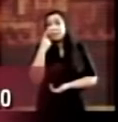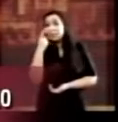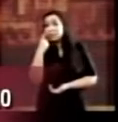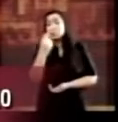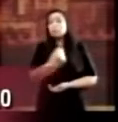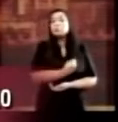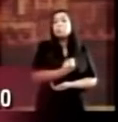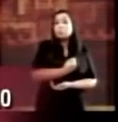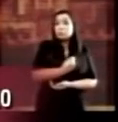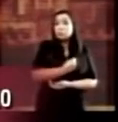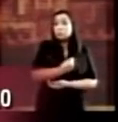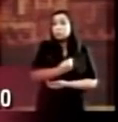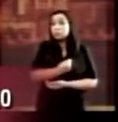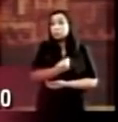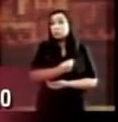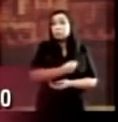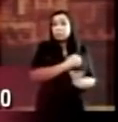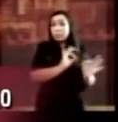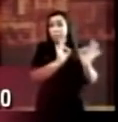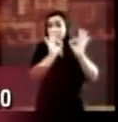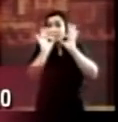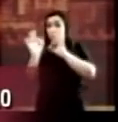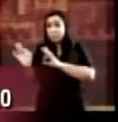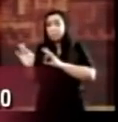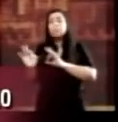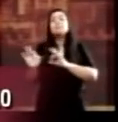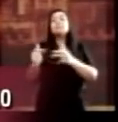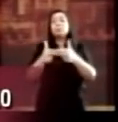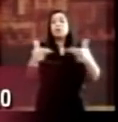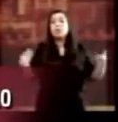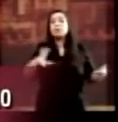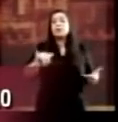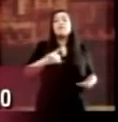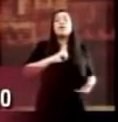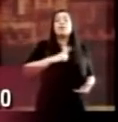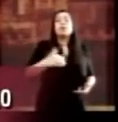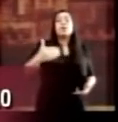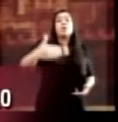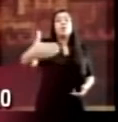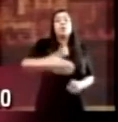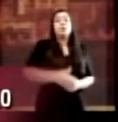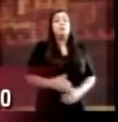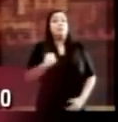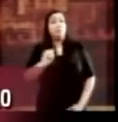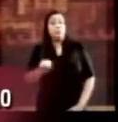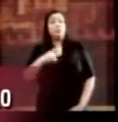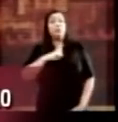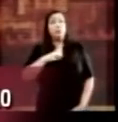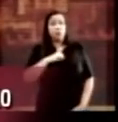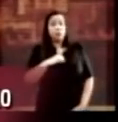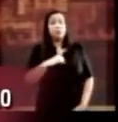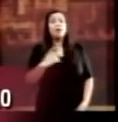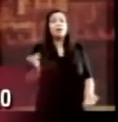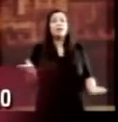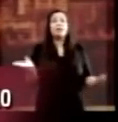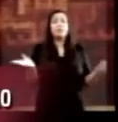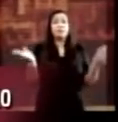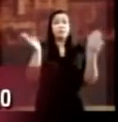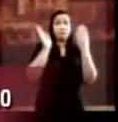os números e as tendências que virão nos próximos dias. E se tiver que